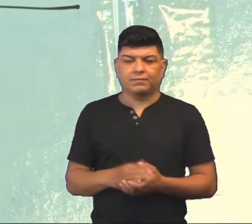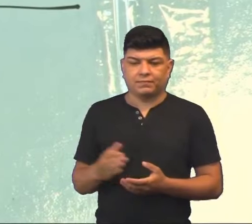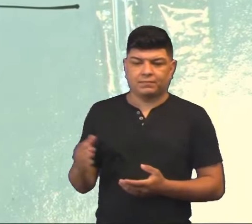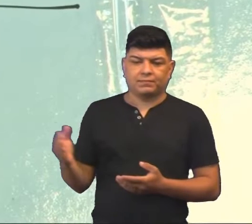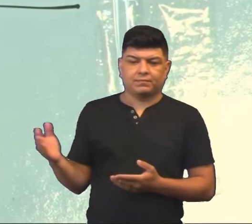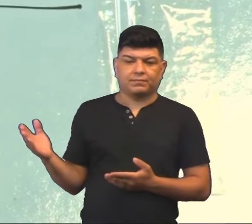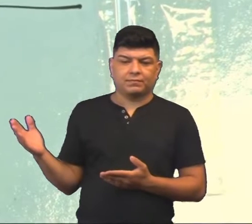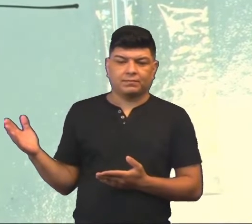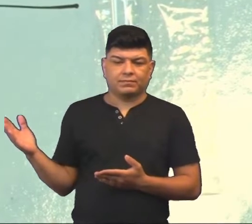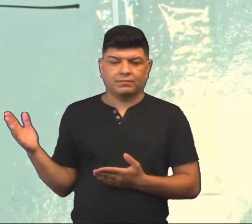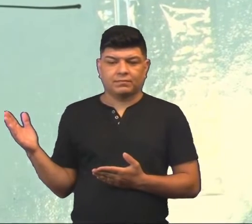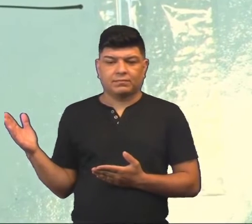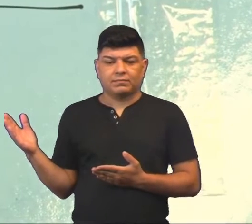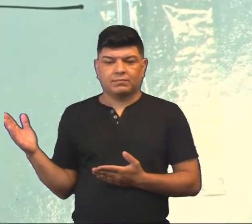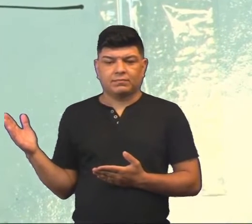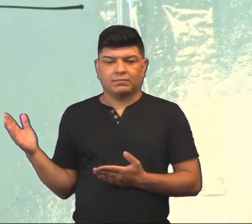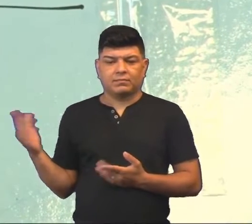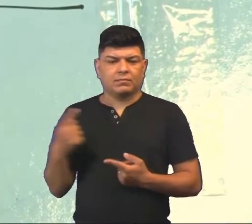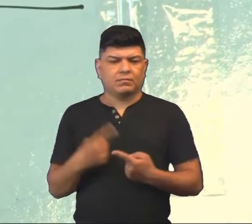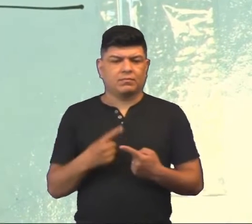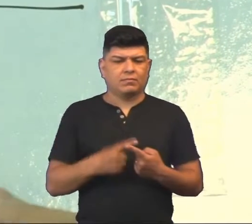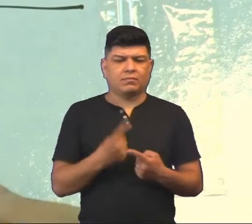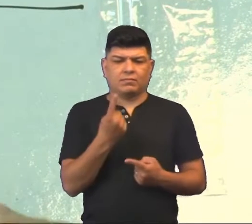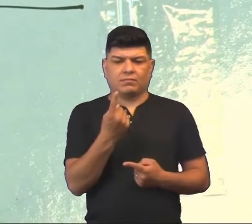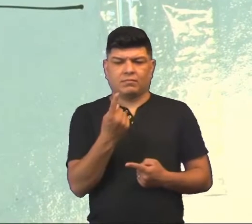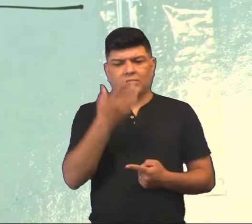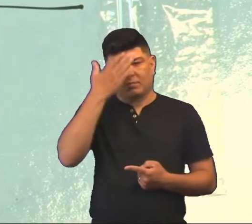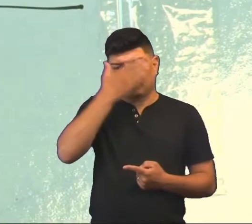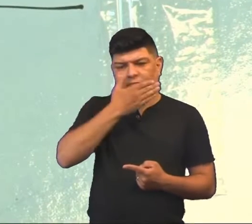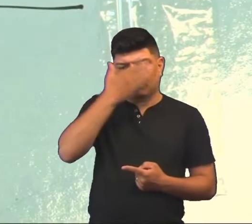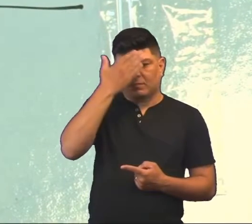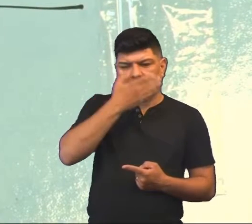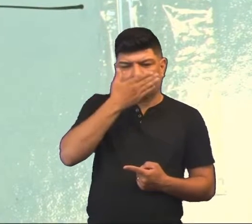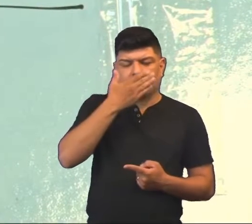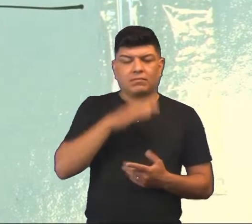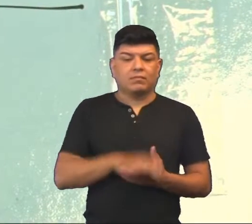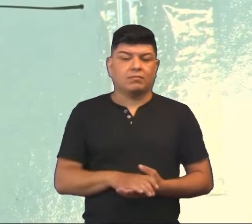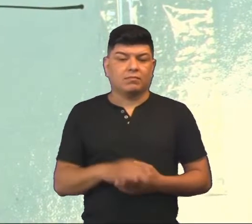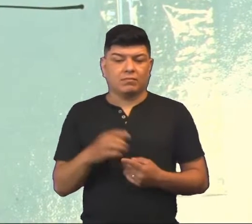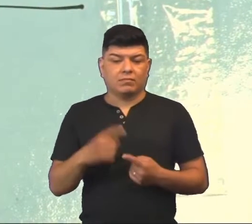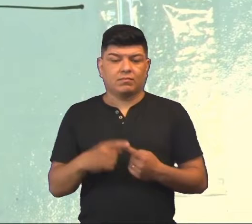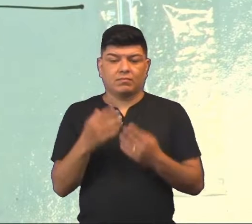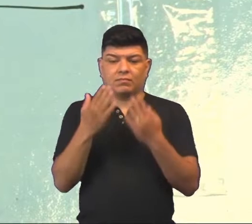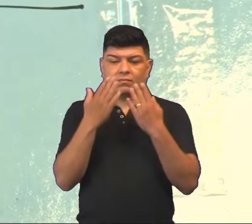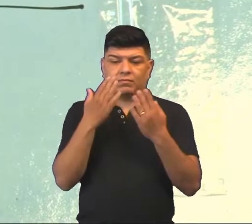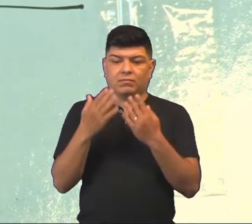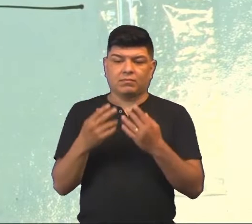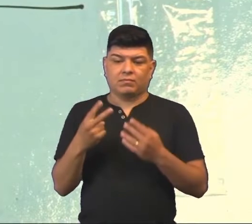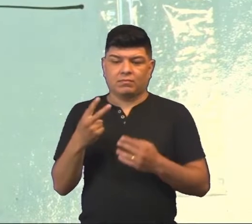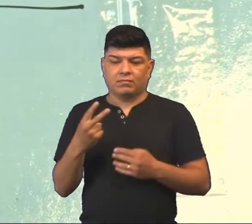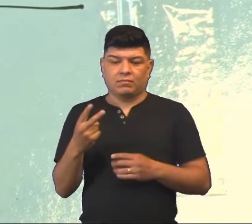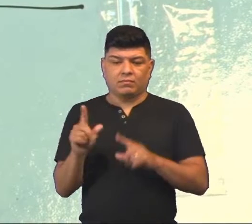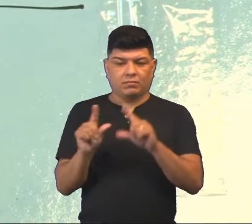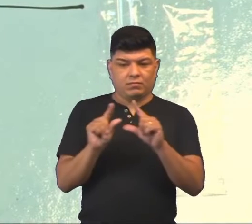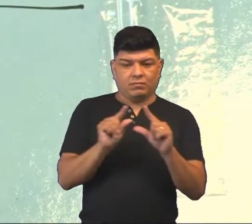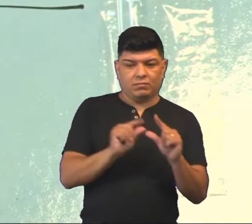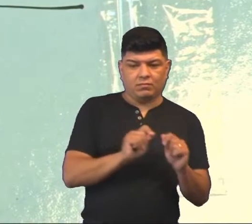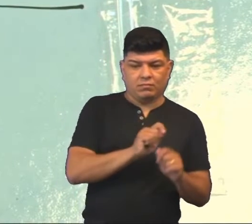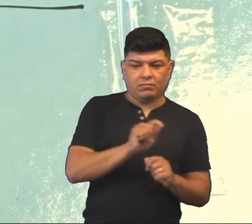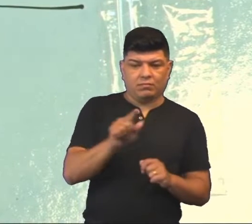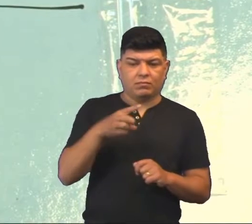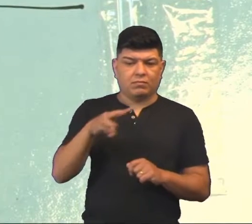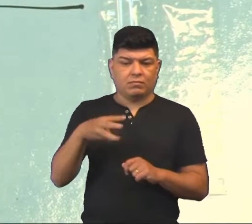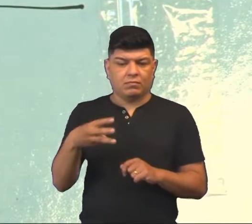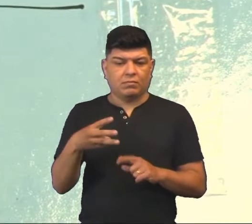Aí é quando você se pergunta por que 1/3 fica na frente de 1,5, né? Porque você associa que o 2 ele é menor que o 3, então o 3 ele